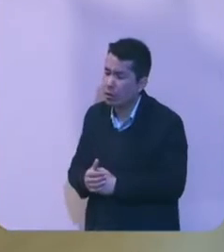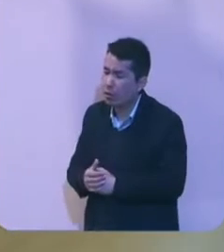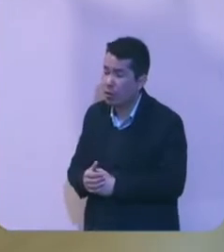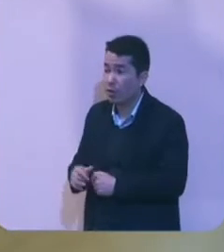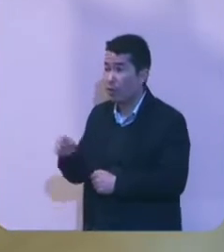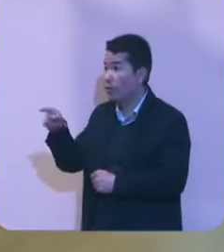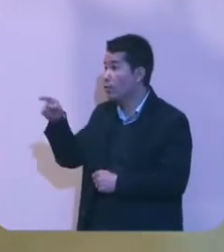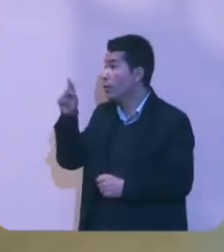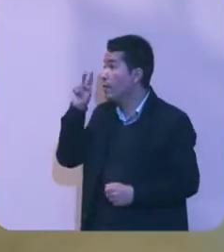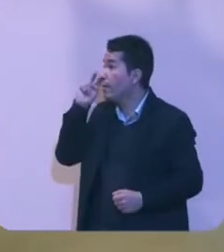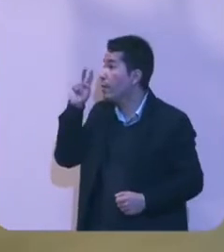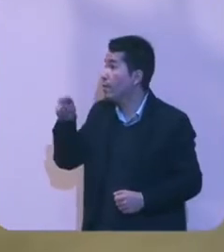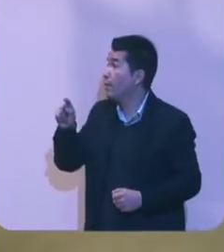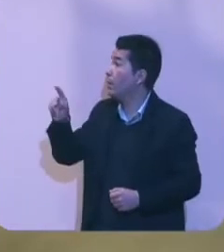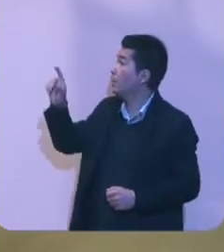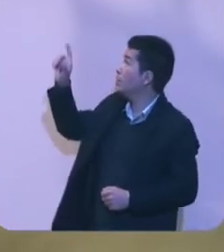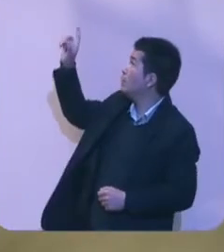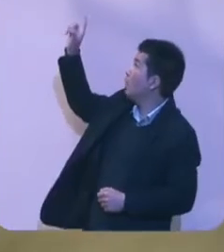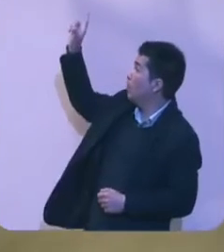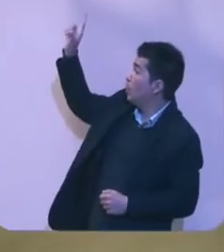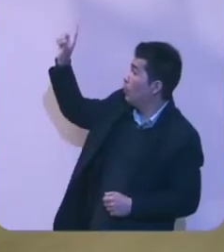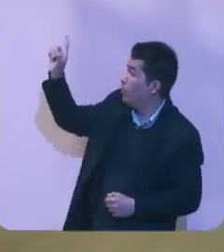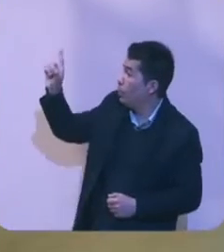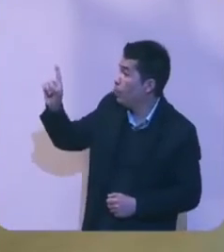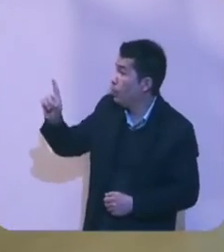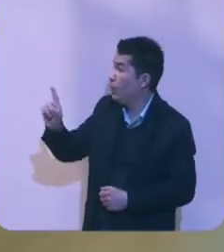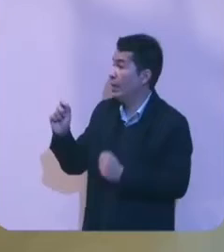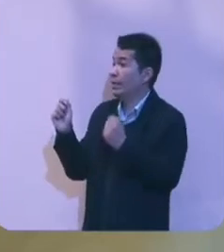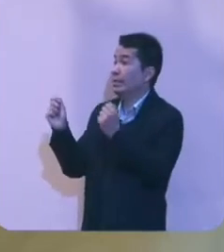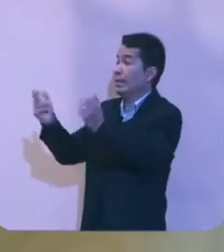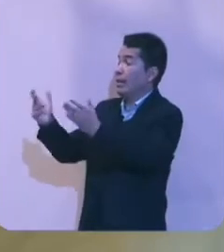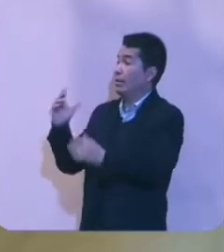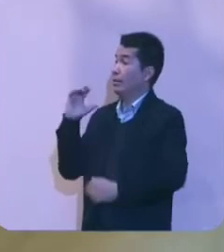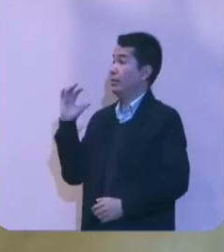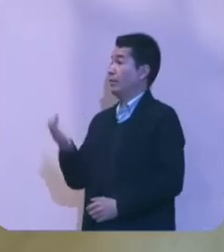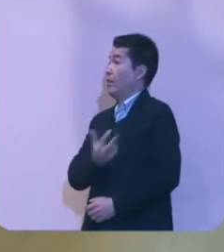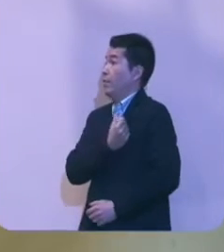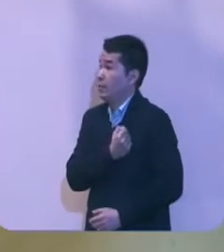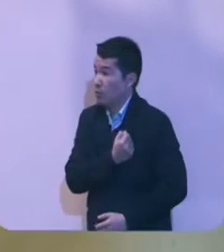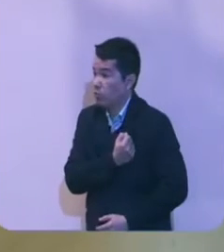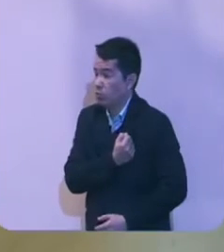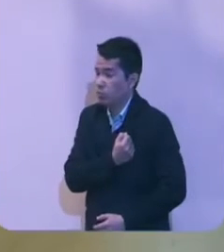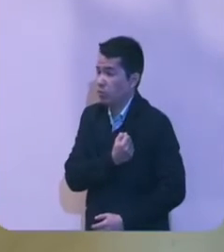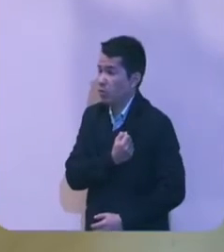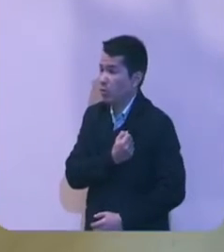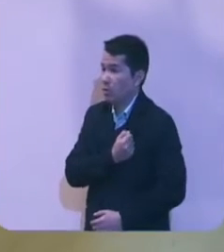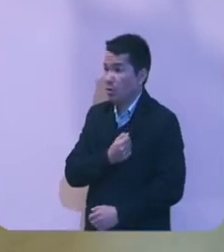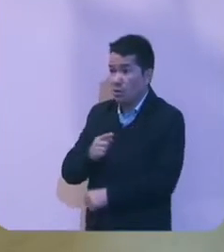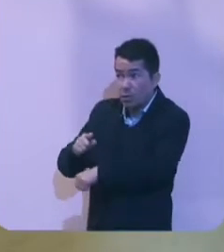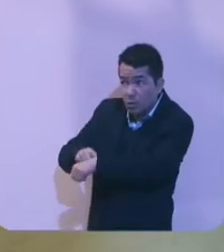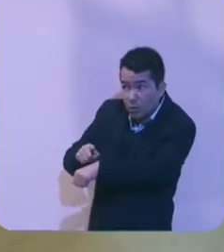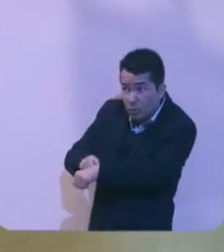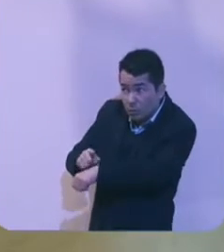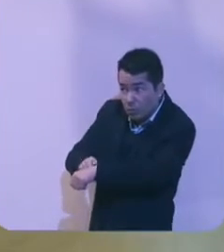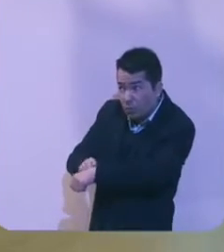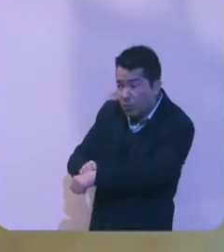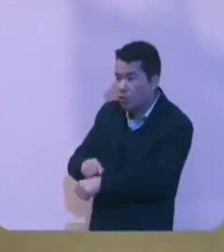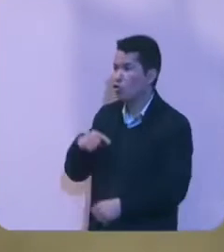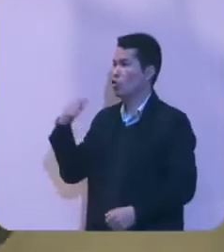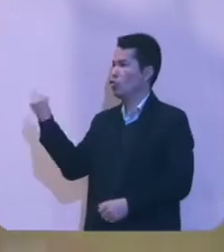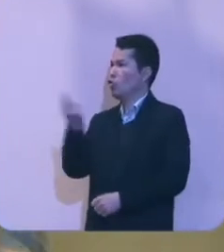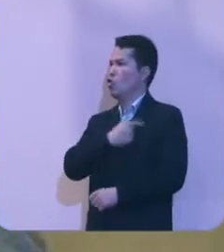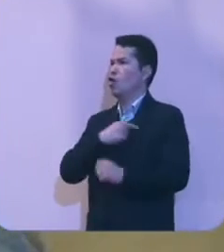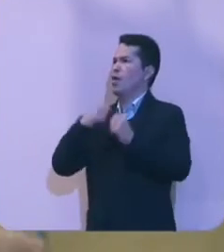vão ver a salvação que o Senhor vai dar. Por isso, quando chegar a hora, nós vamos